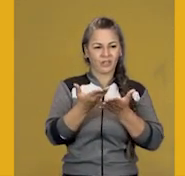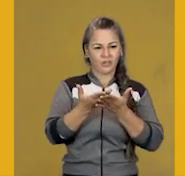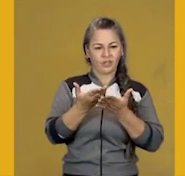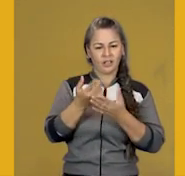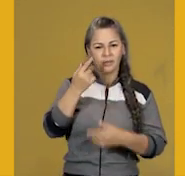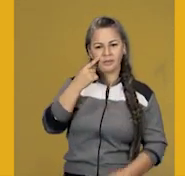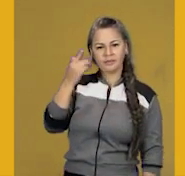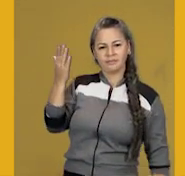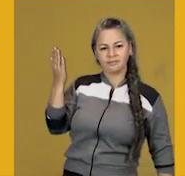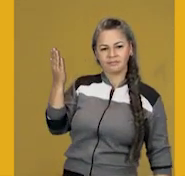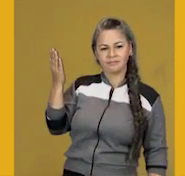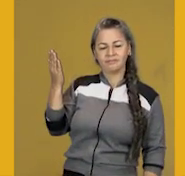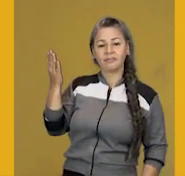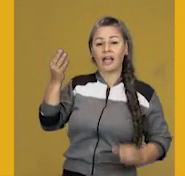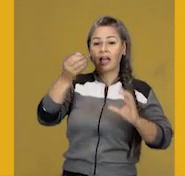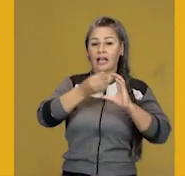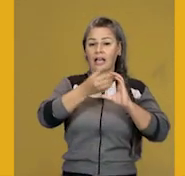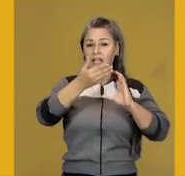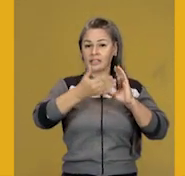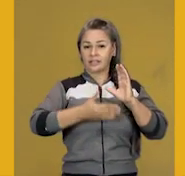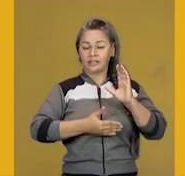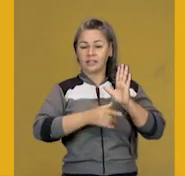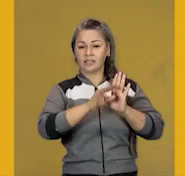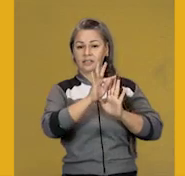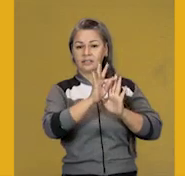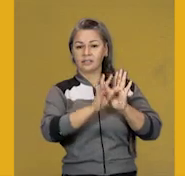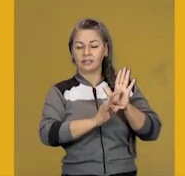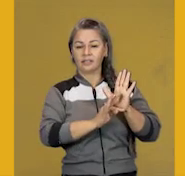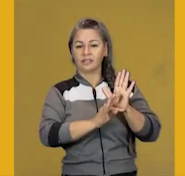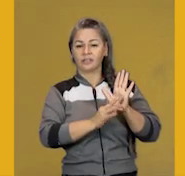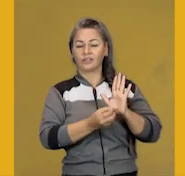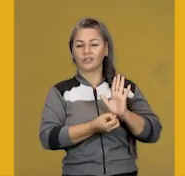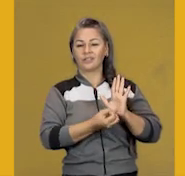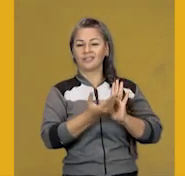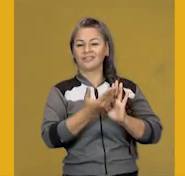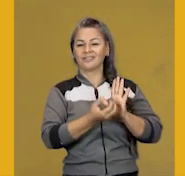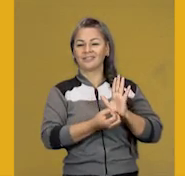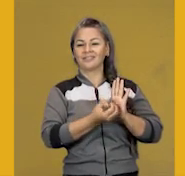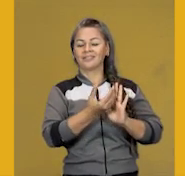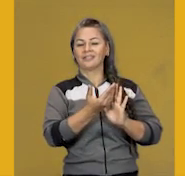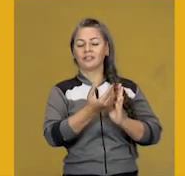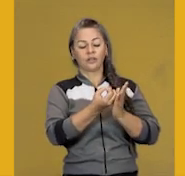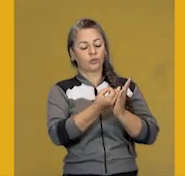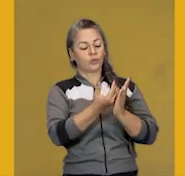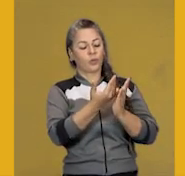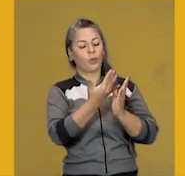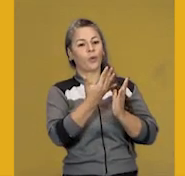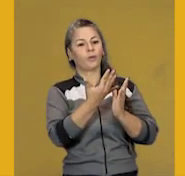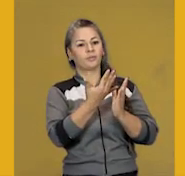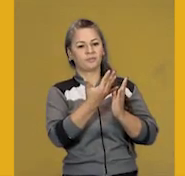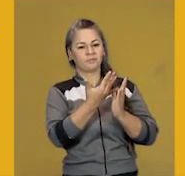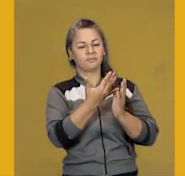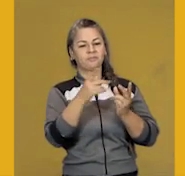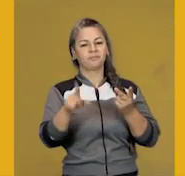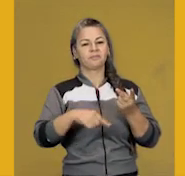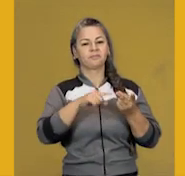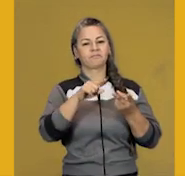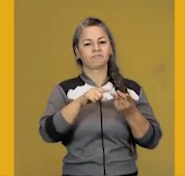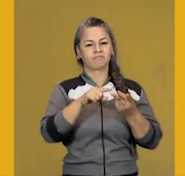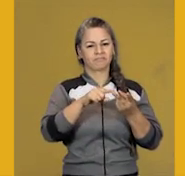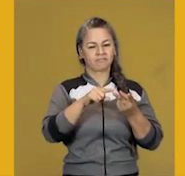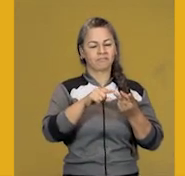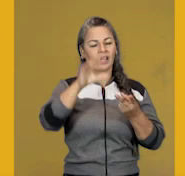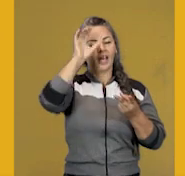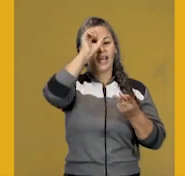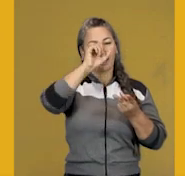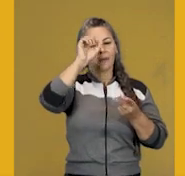as características do texto lírico, tá? Vimos também a questão das figuras